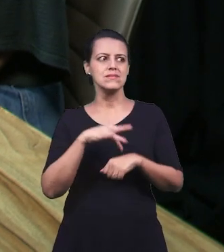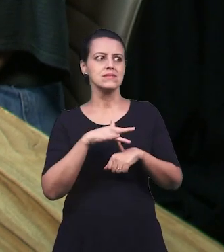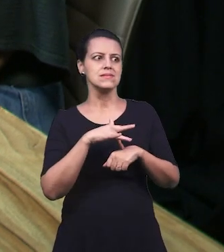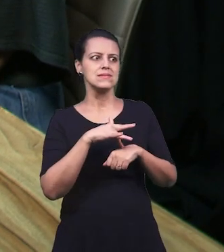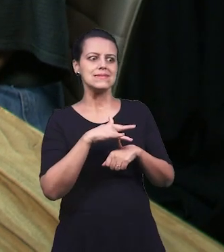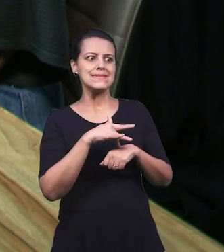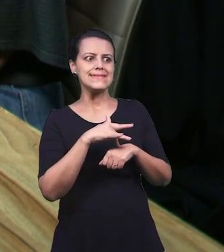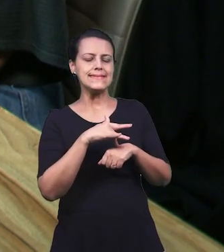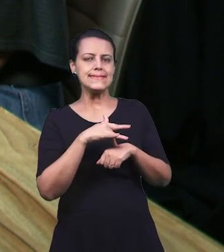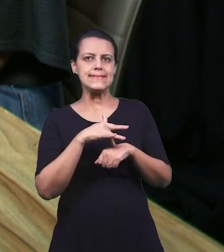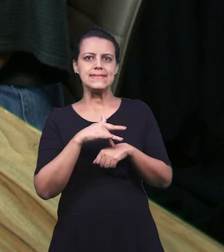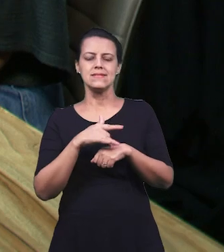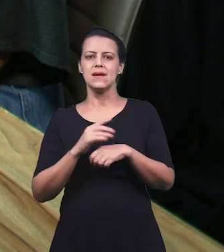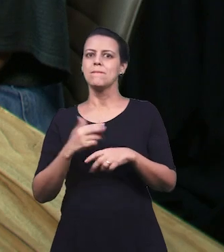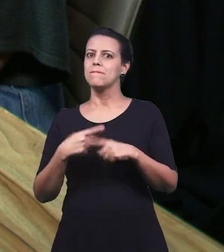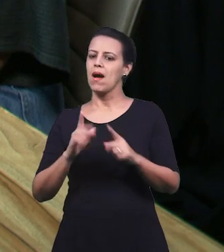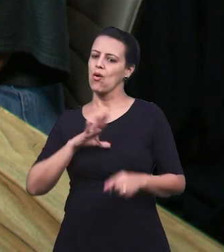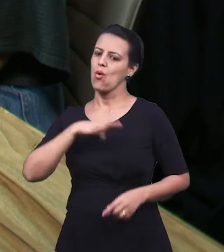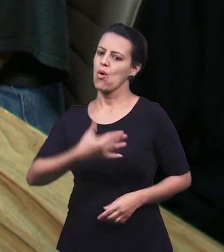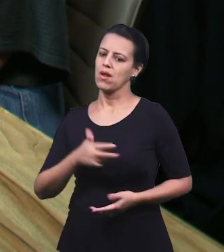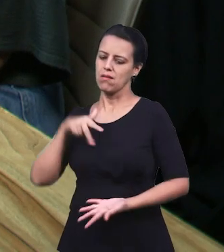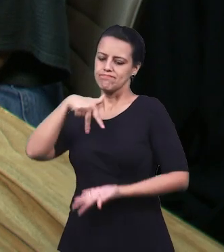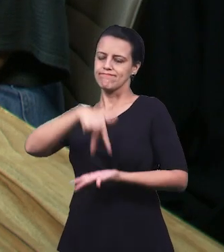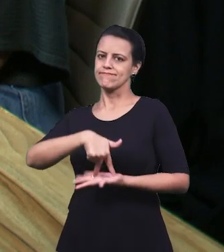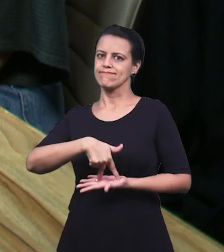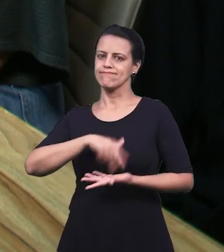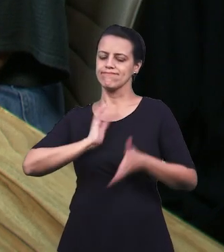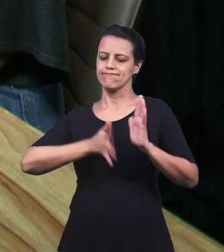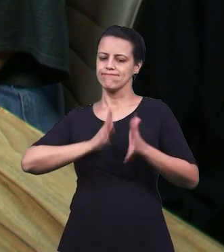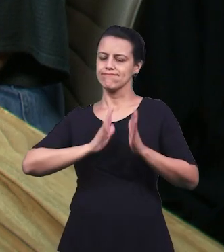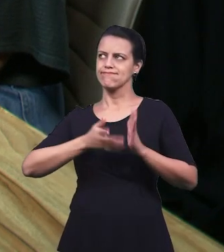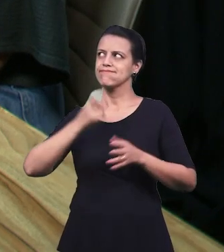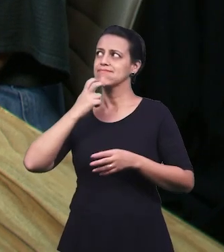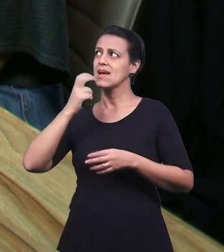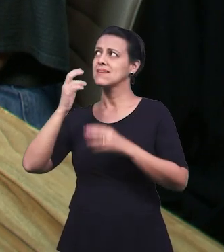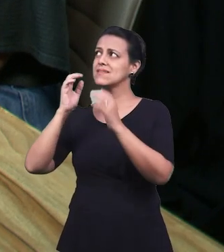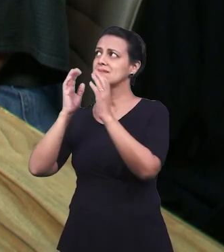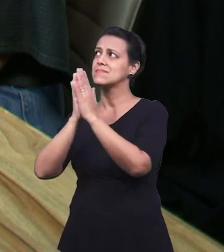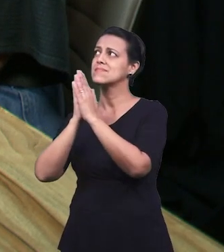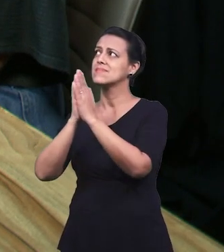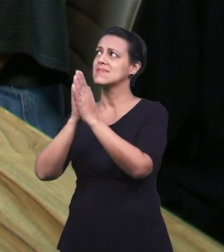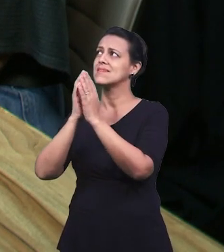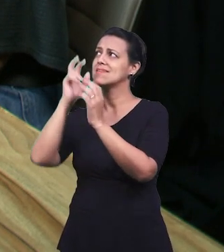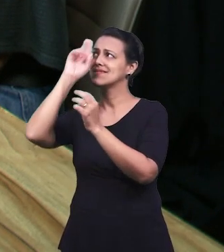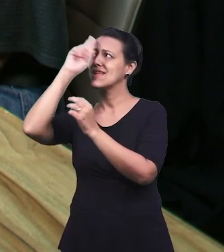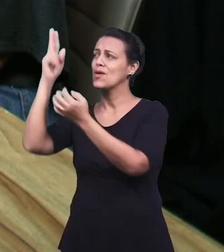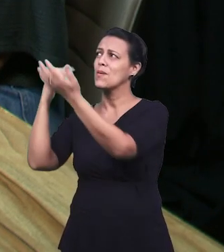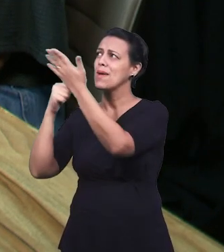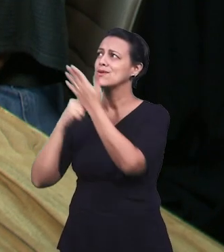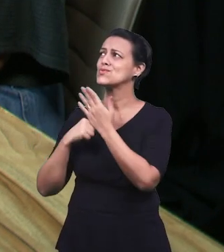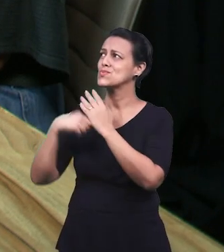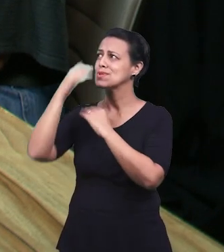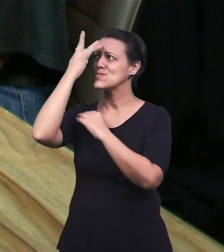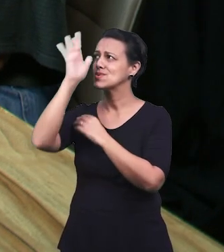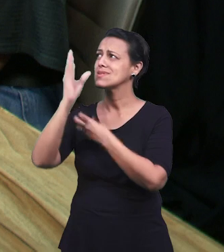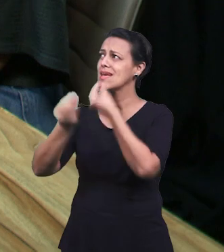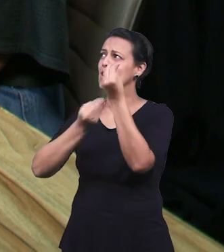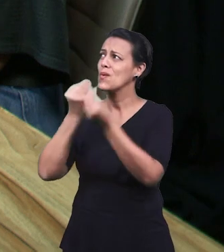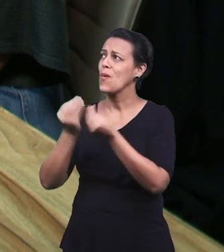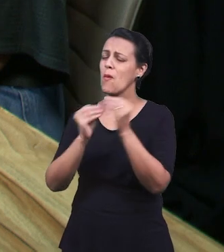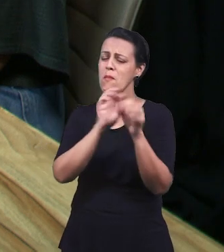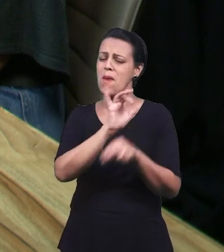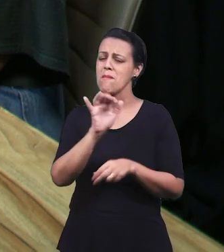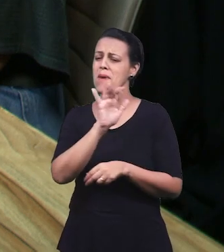frente, interpretamos e clamando ao Senhor e pedindo ajuda, porque eu tentava fazer a datilologia, como eu sabia o